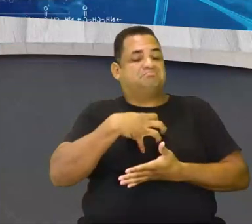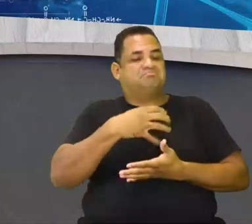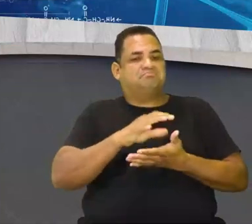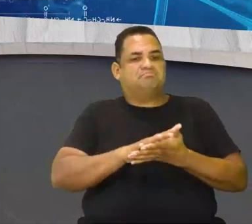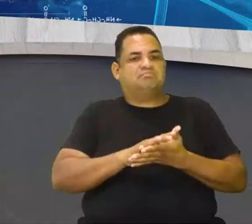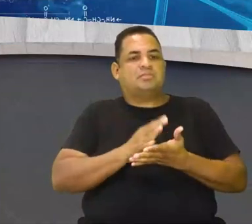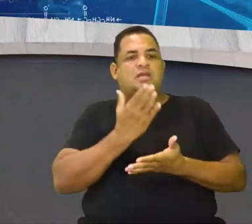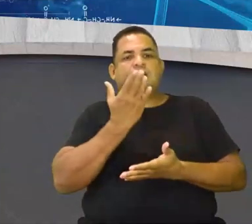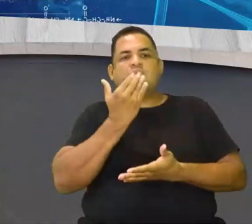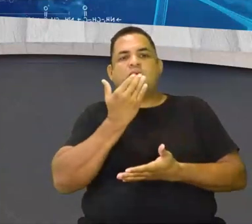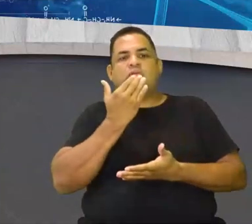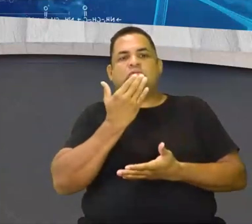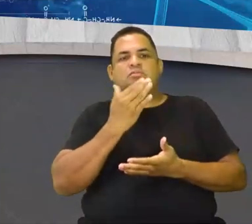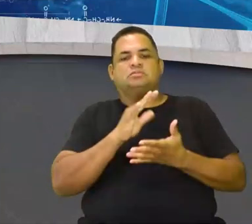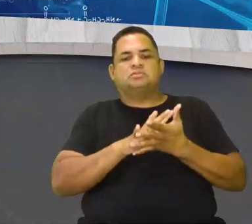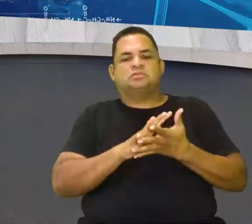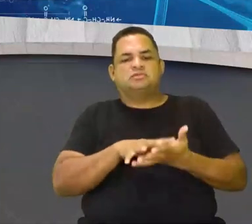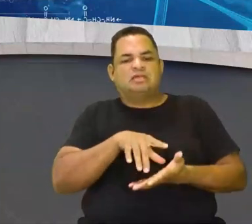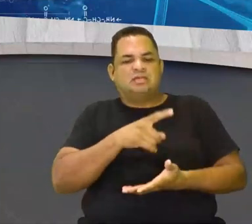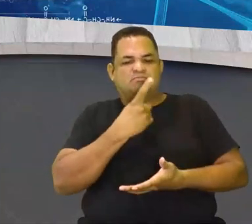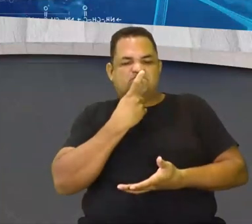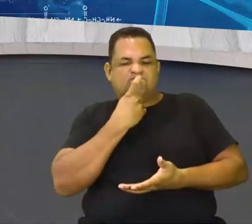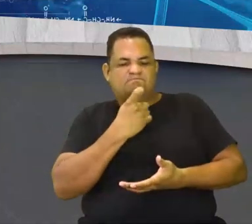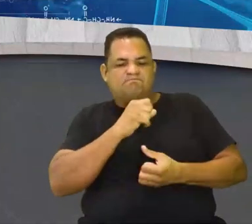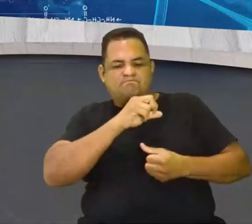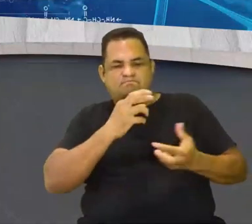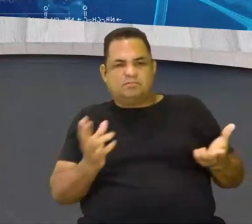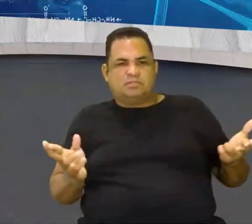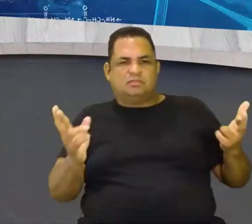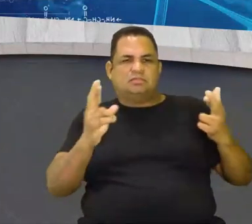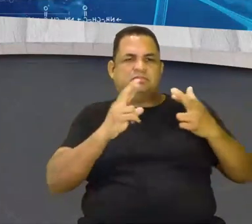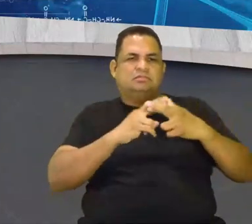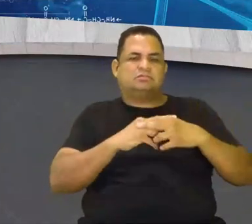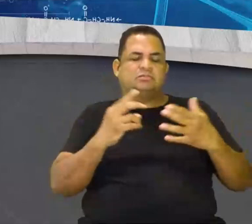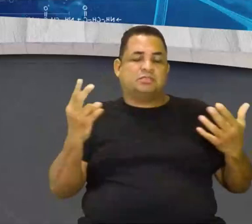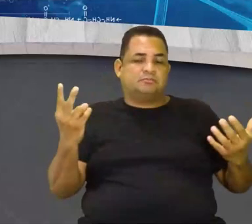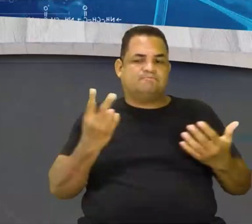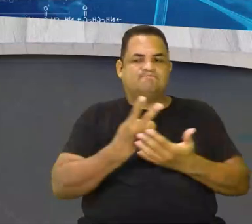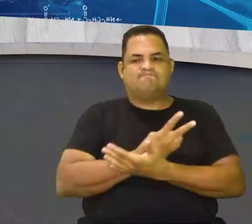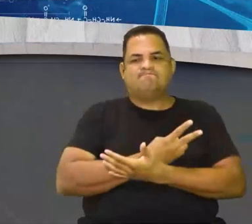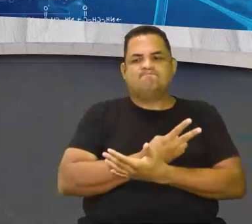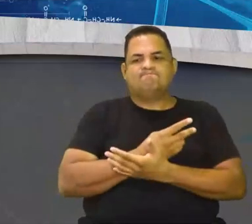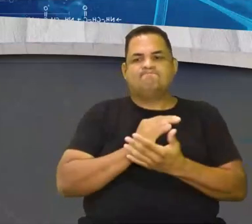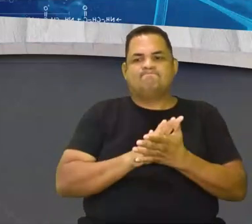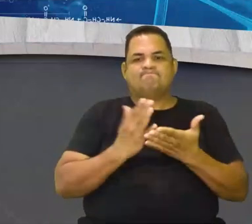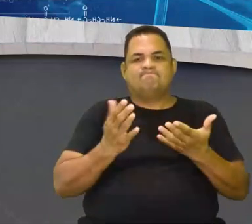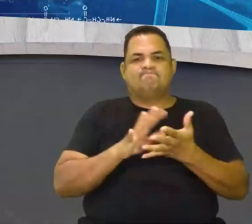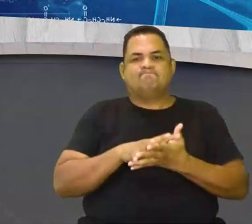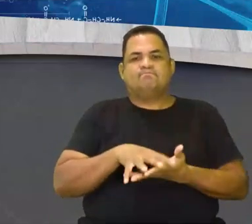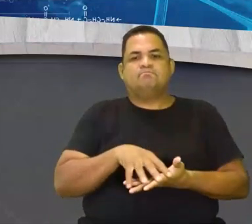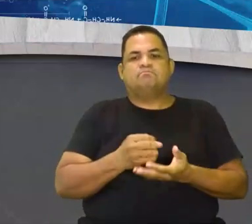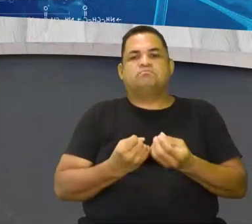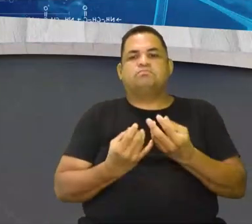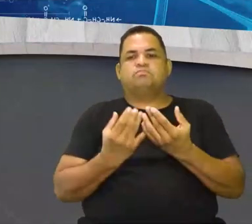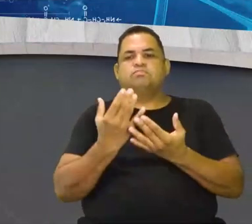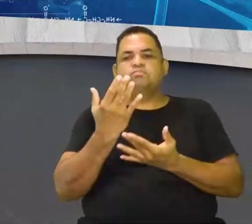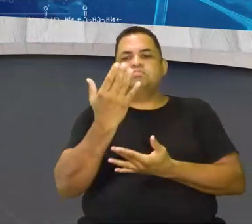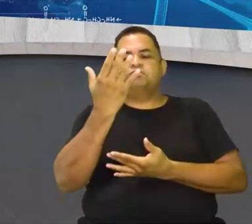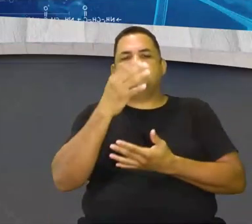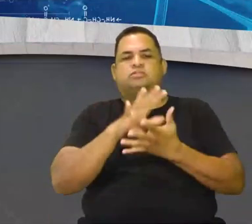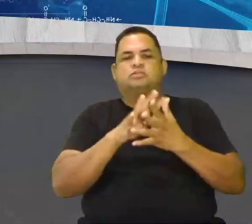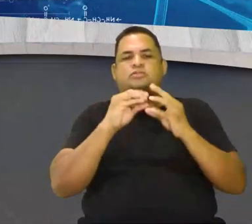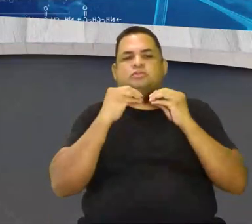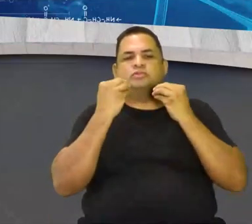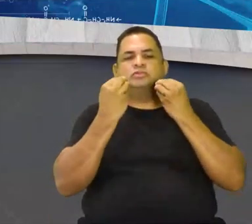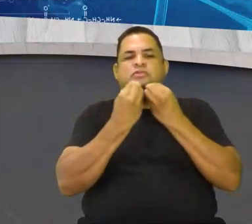o alimento, quando ele vai apodrecendo, a reação química que vai acontecendo, ele vai exalando